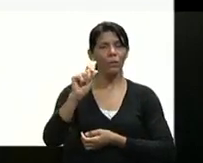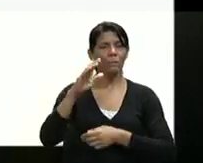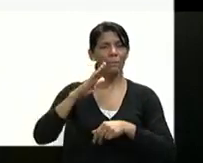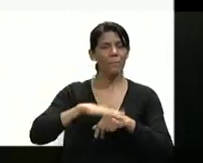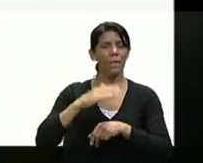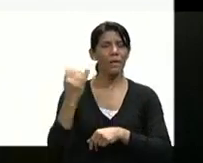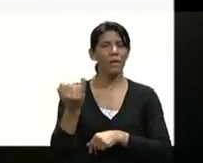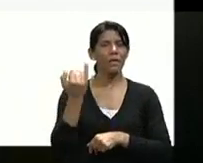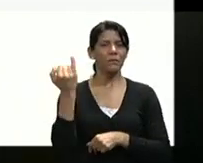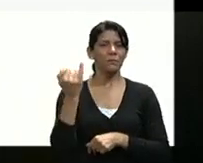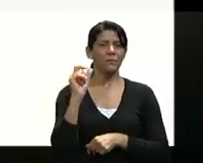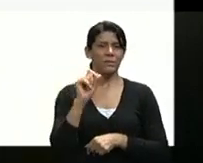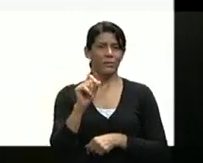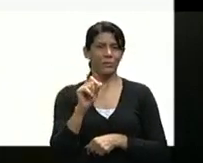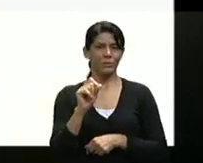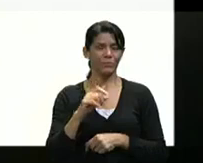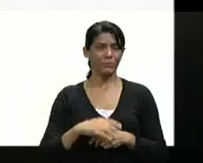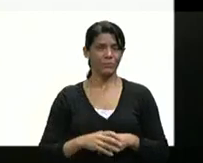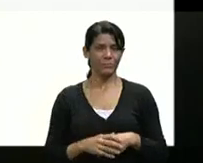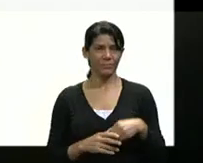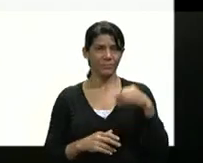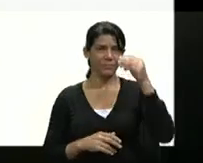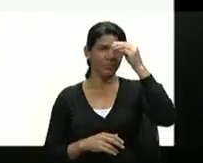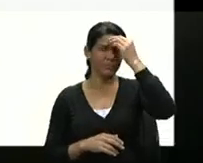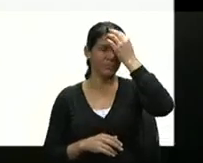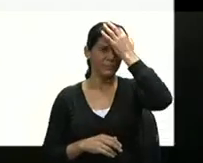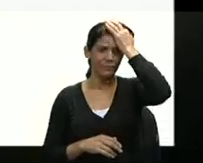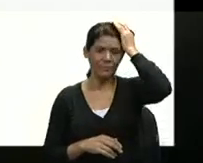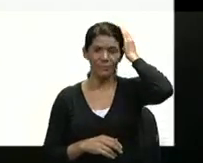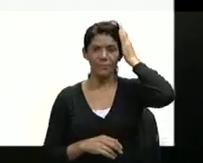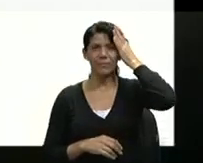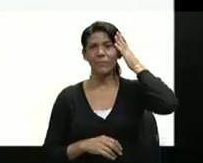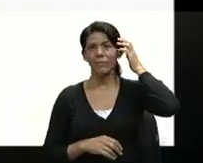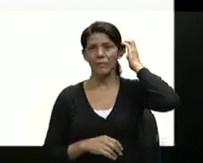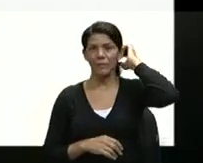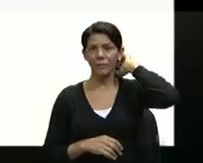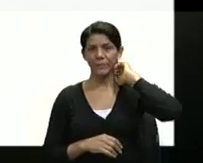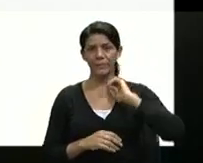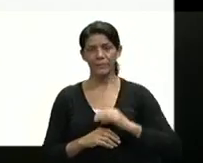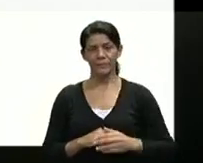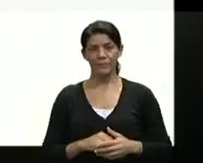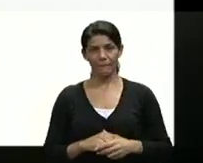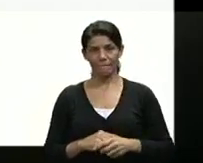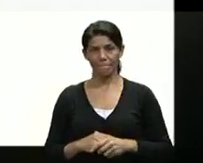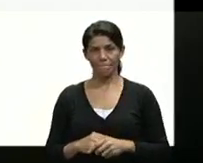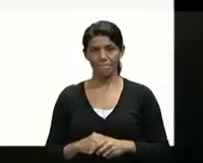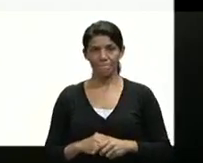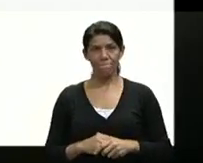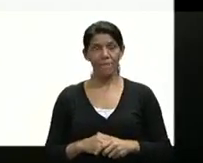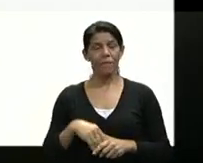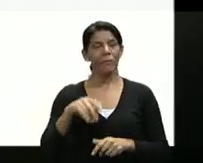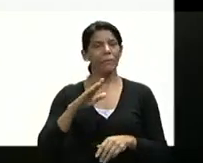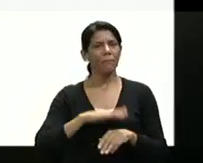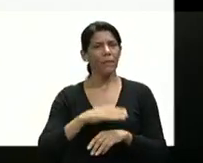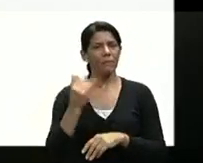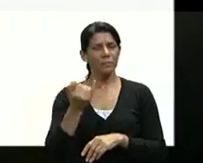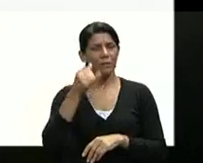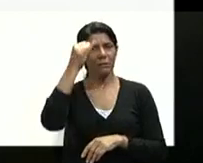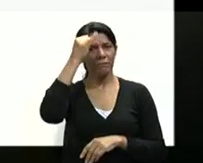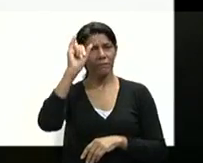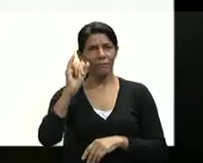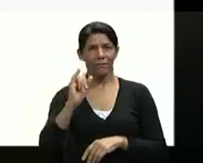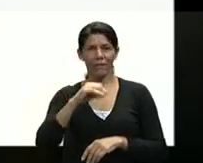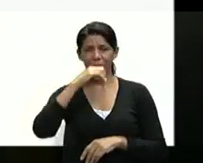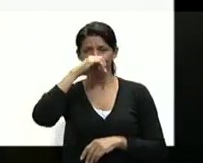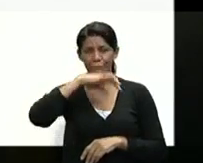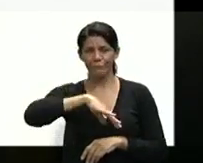mais efetivo, do que é mais interessante, né? Prevenir a violência,